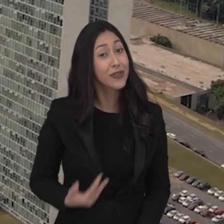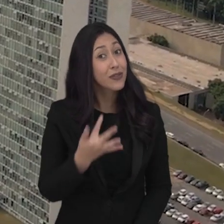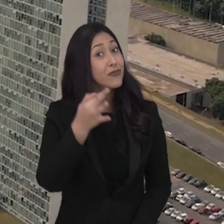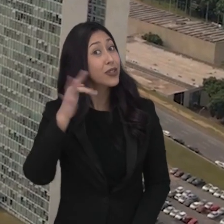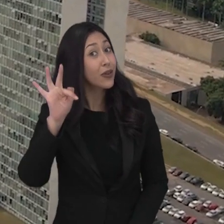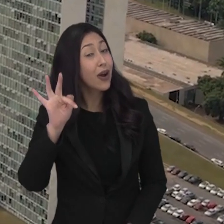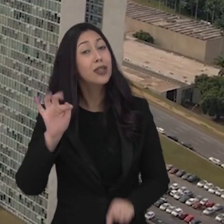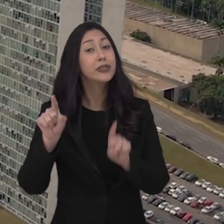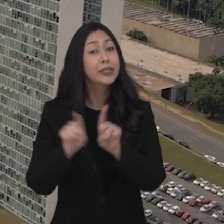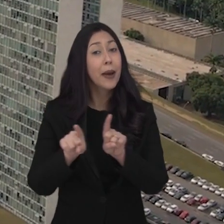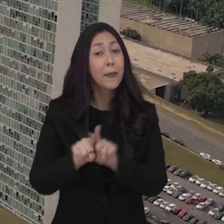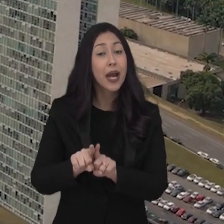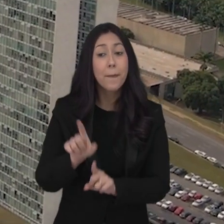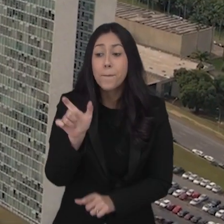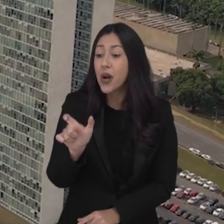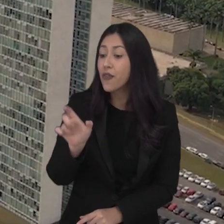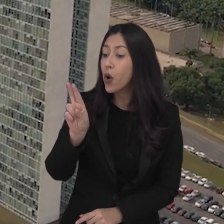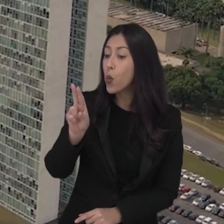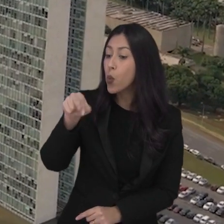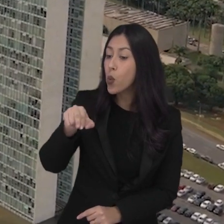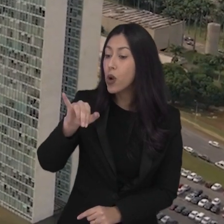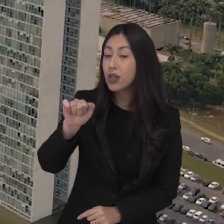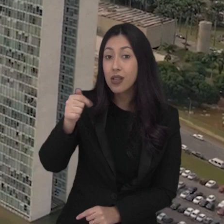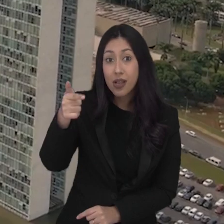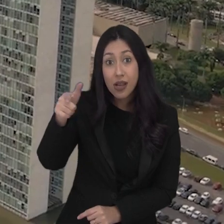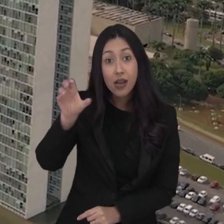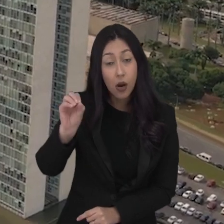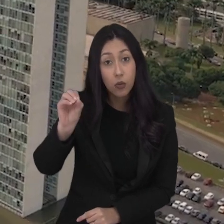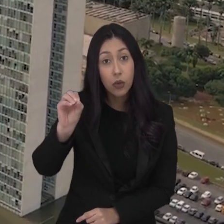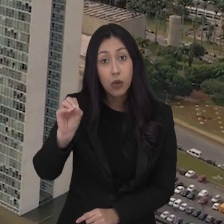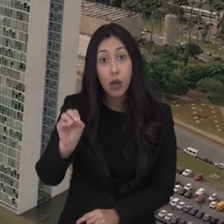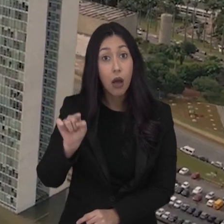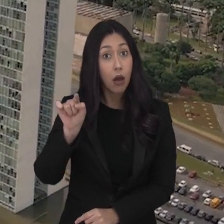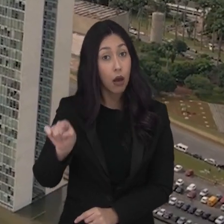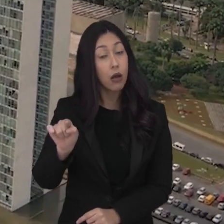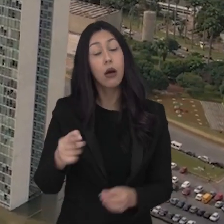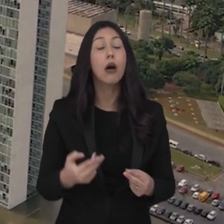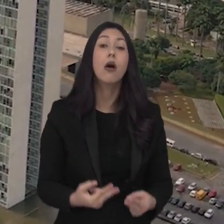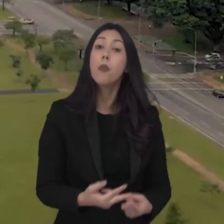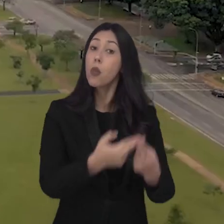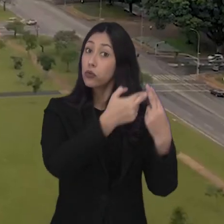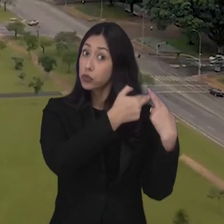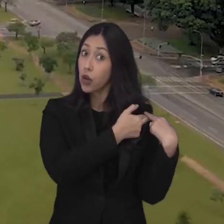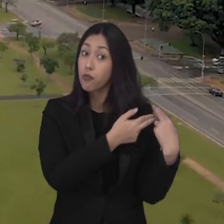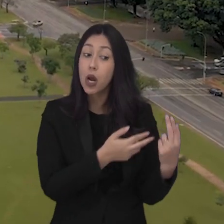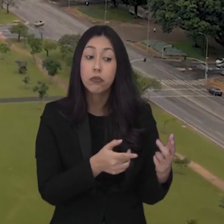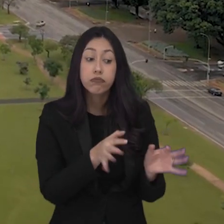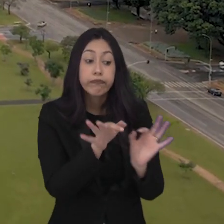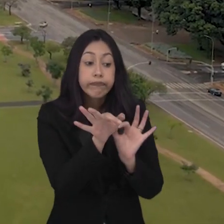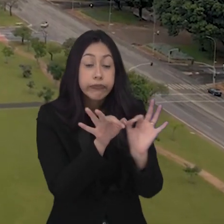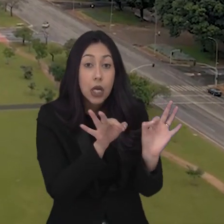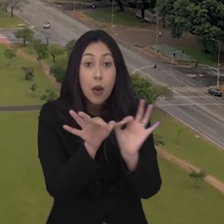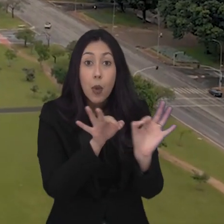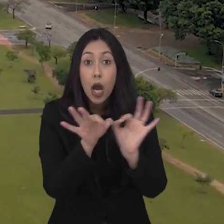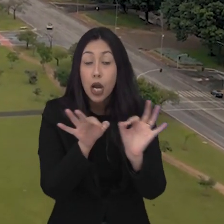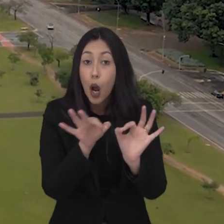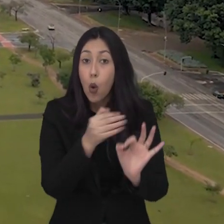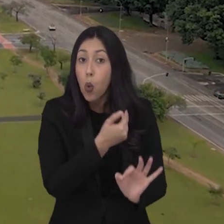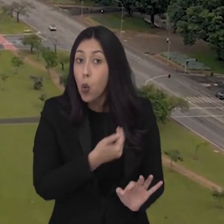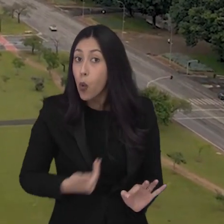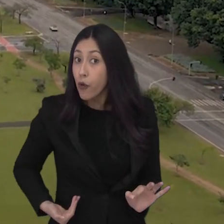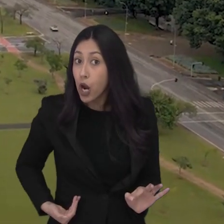governo federal, ou popularmente chamado de União. É o responsável por estruturar o Estado,